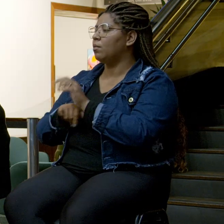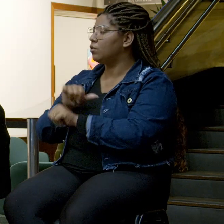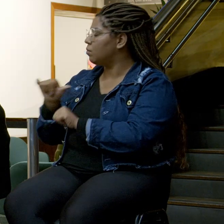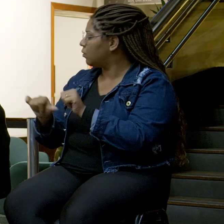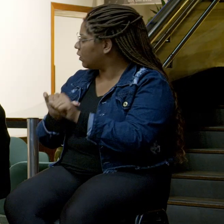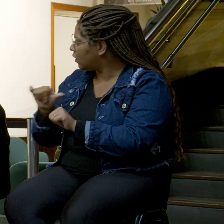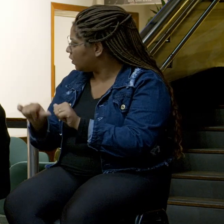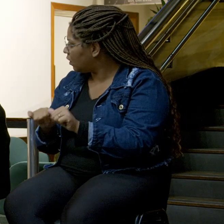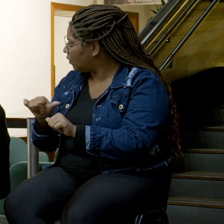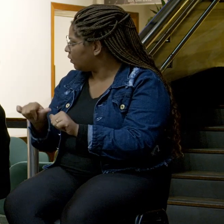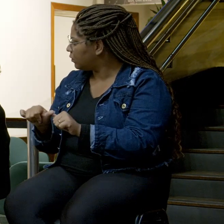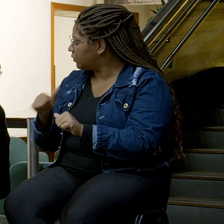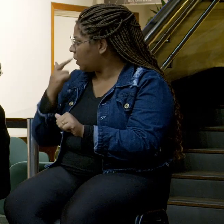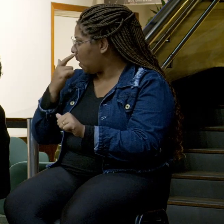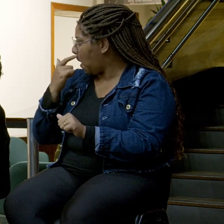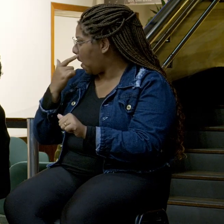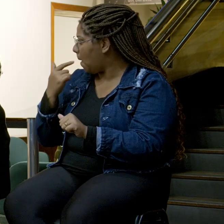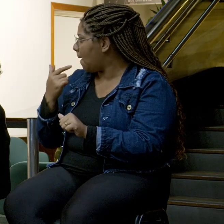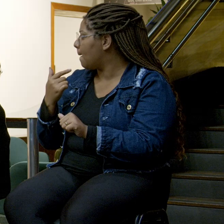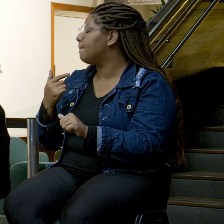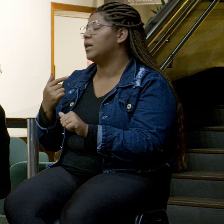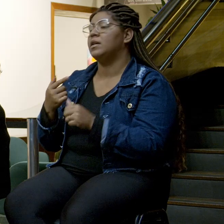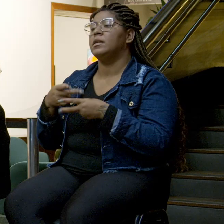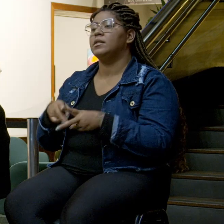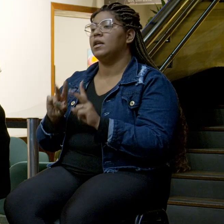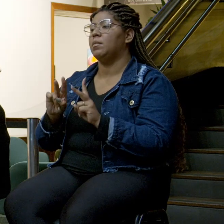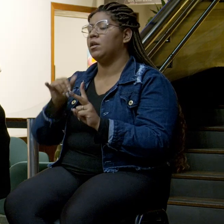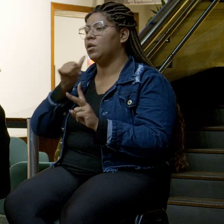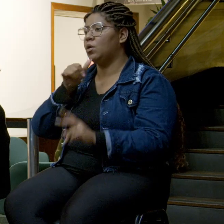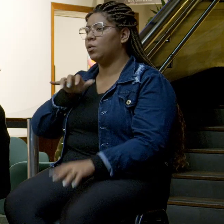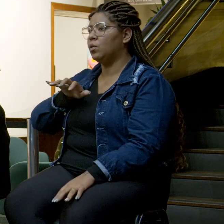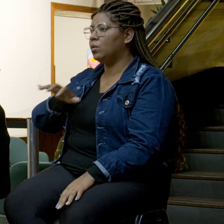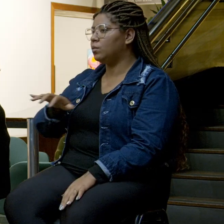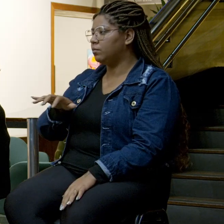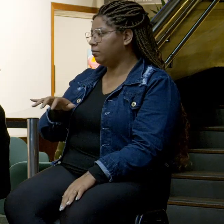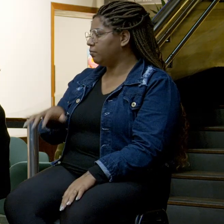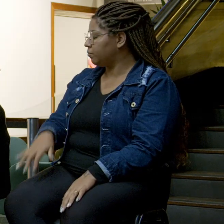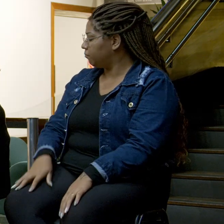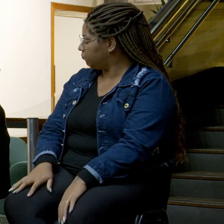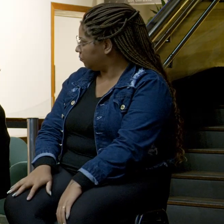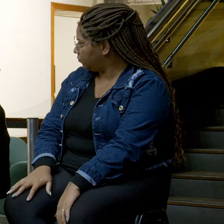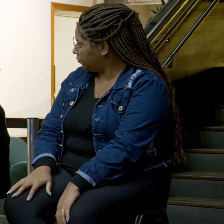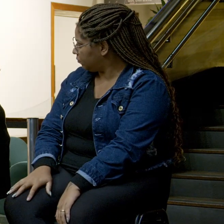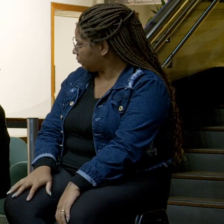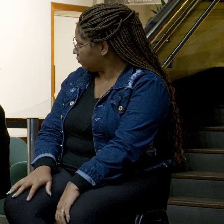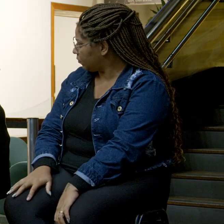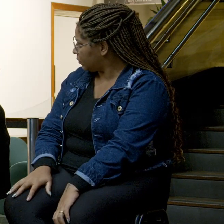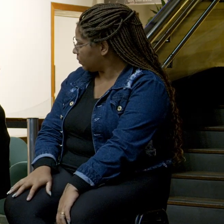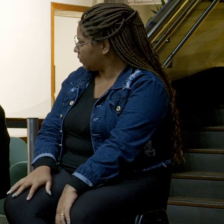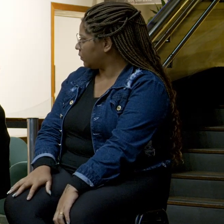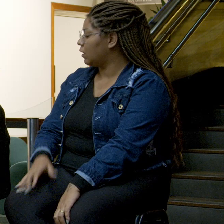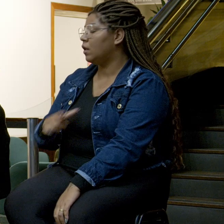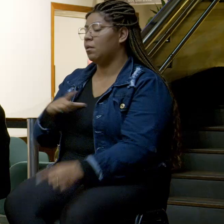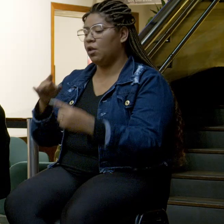obras. Ininaut, Antropofagia, seu primeiro Super 8, que ela realiza em 73. Focada em processos